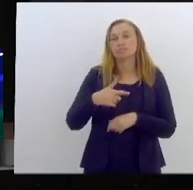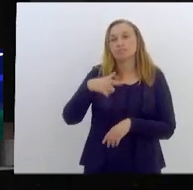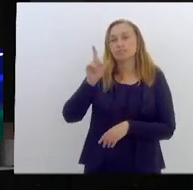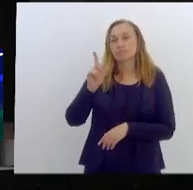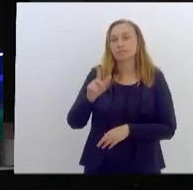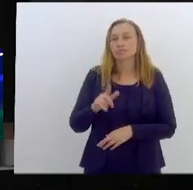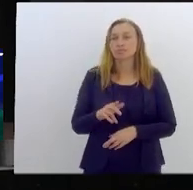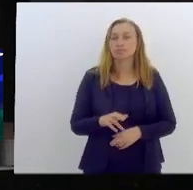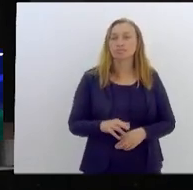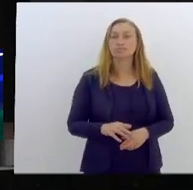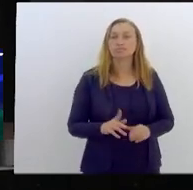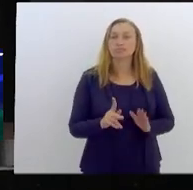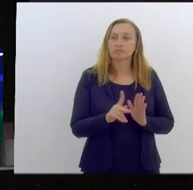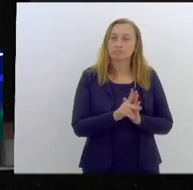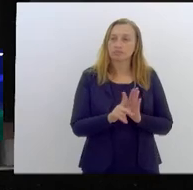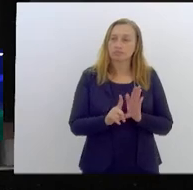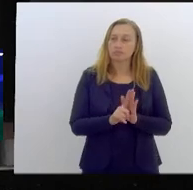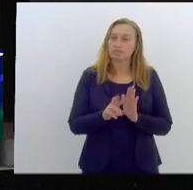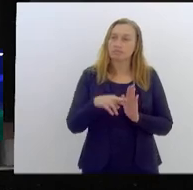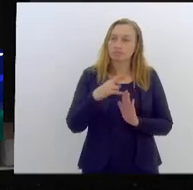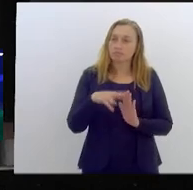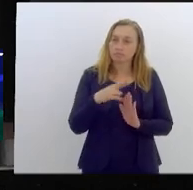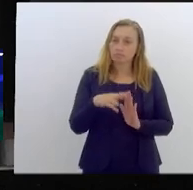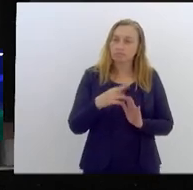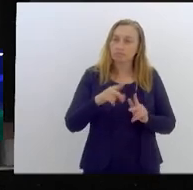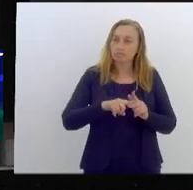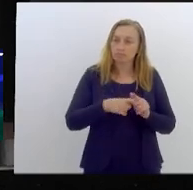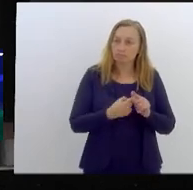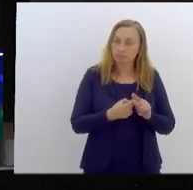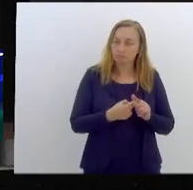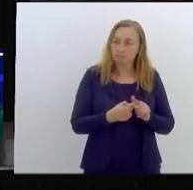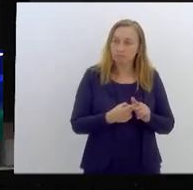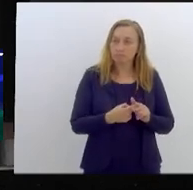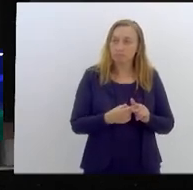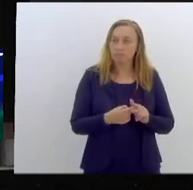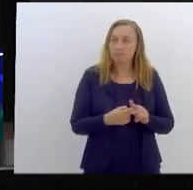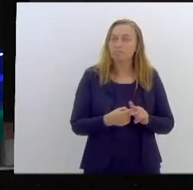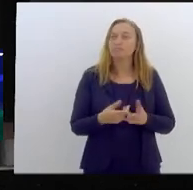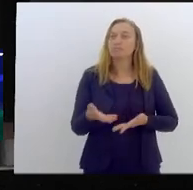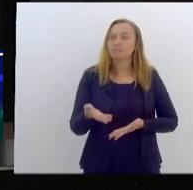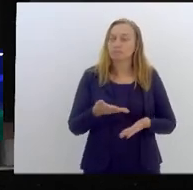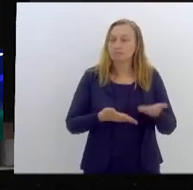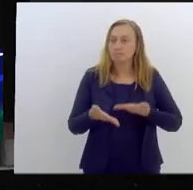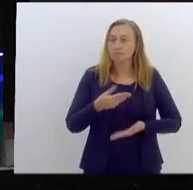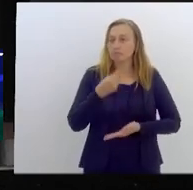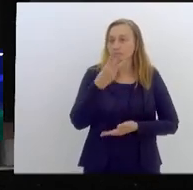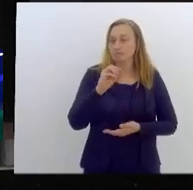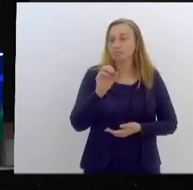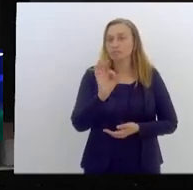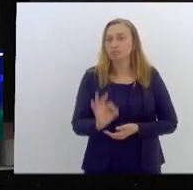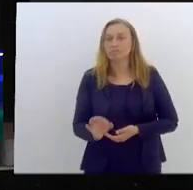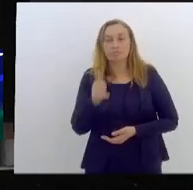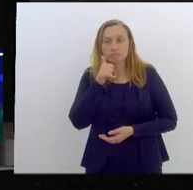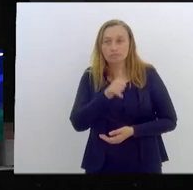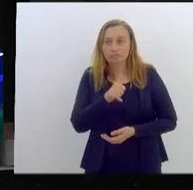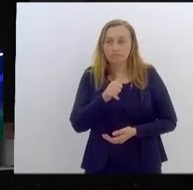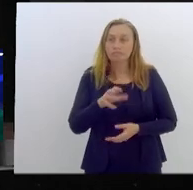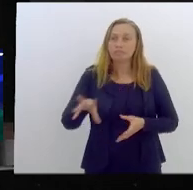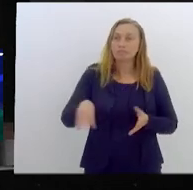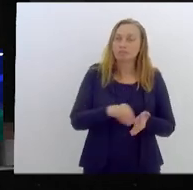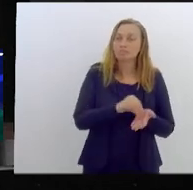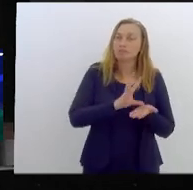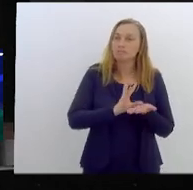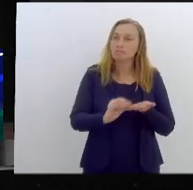que os projetos de resolução que alteram e garantem essa participação de 30% das mulheres entrem na